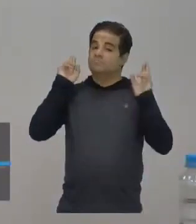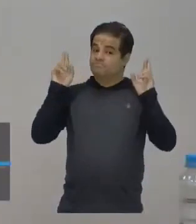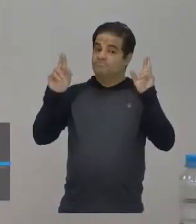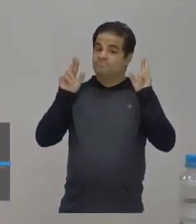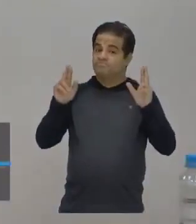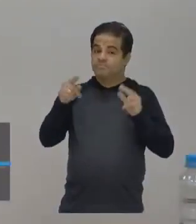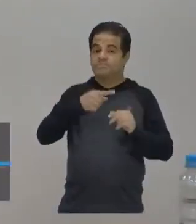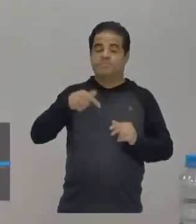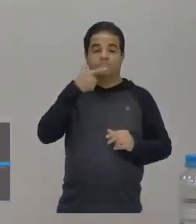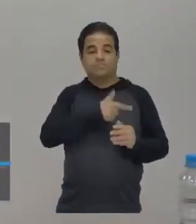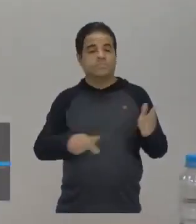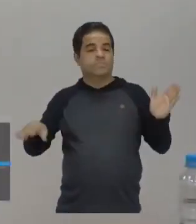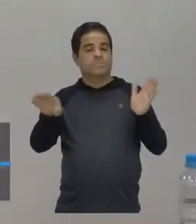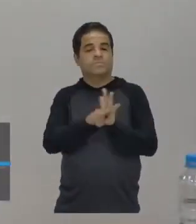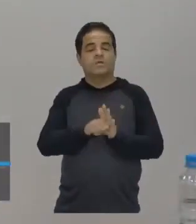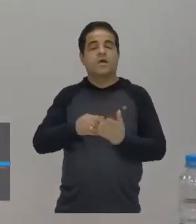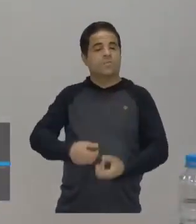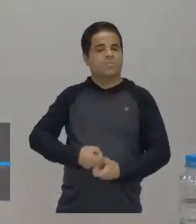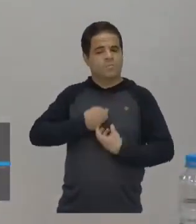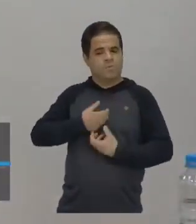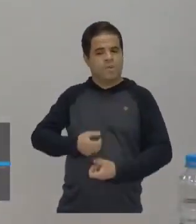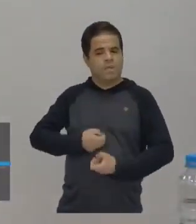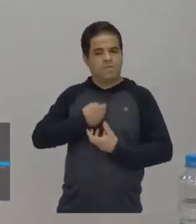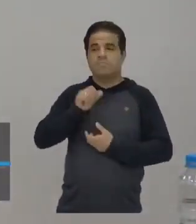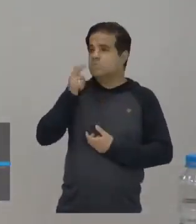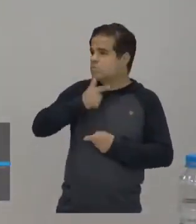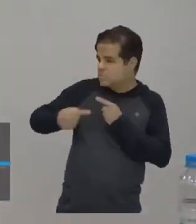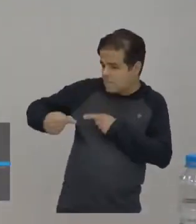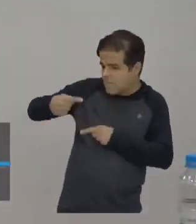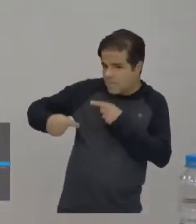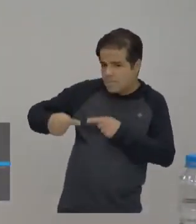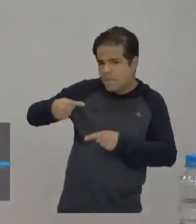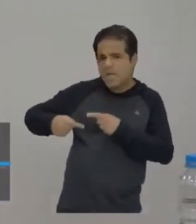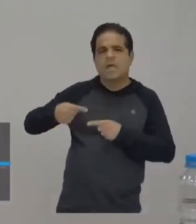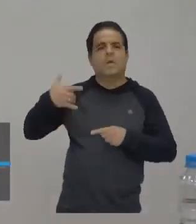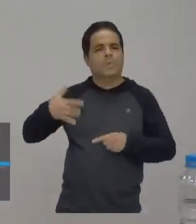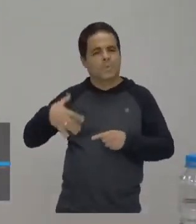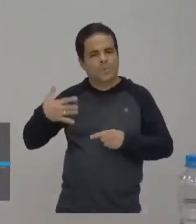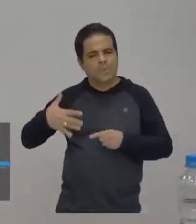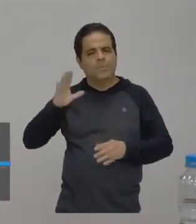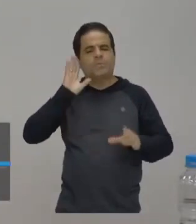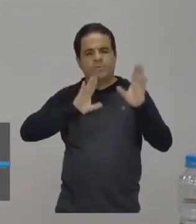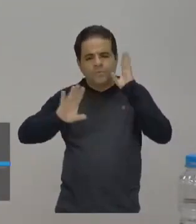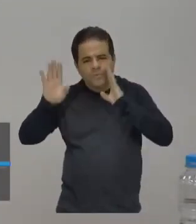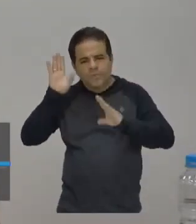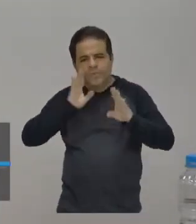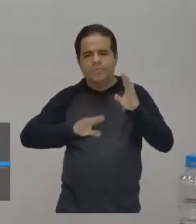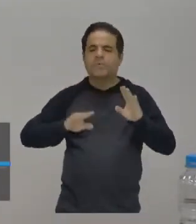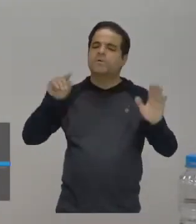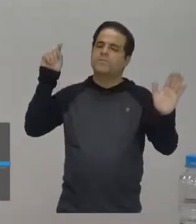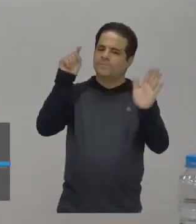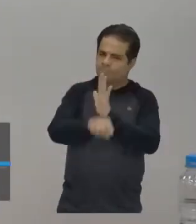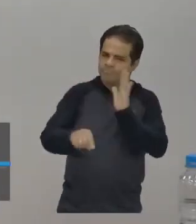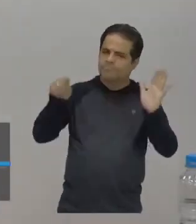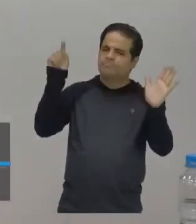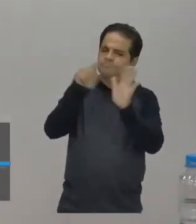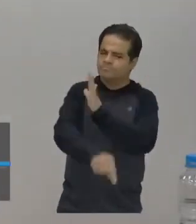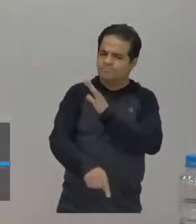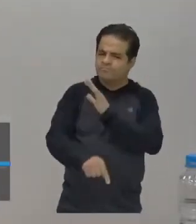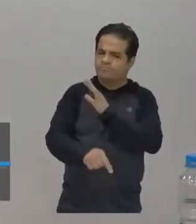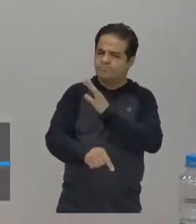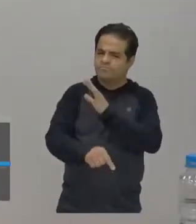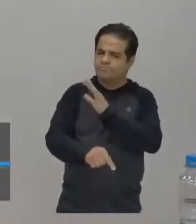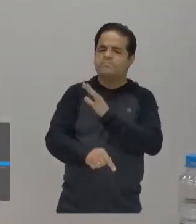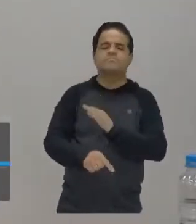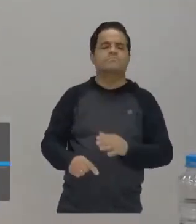gente consiga chegar no poema, mas se a gente conseguir debater bastante, vai ser bem legal. Então, já vou começar com pergunta, uma